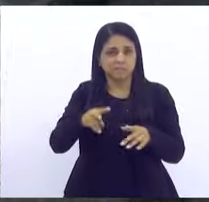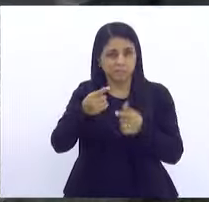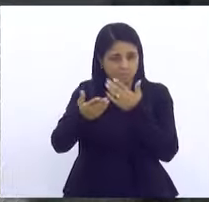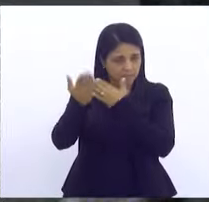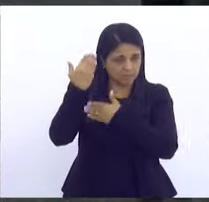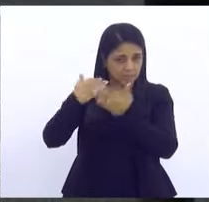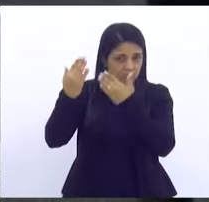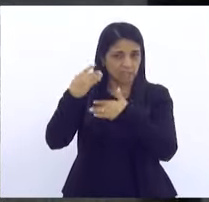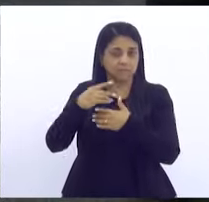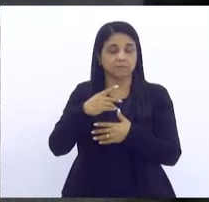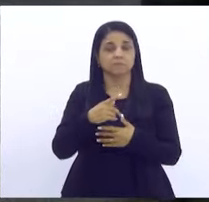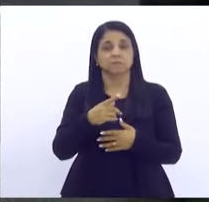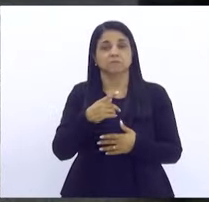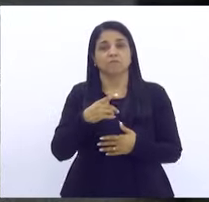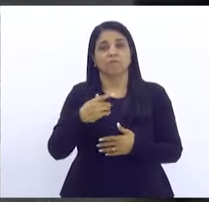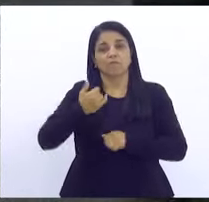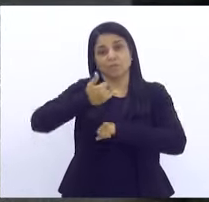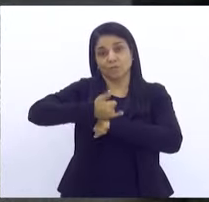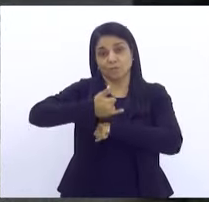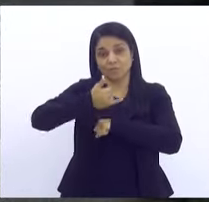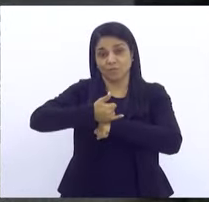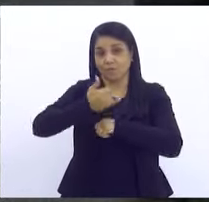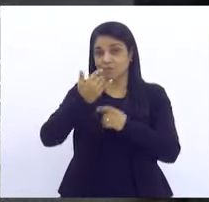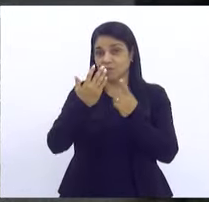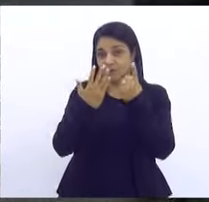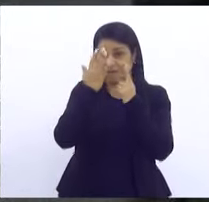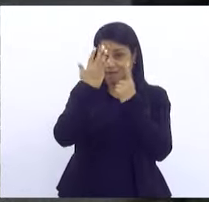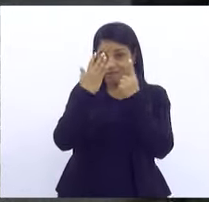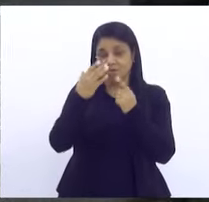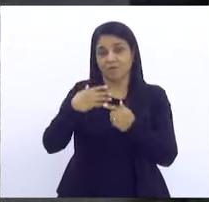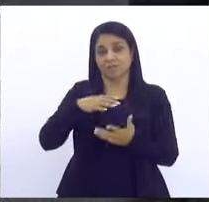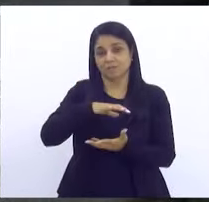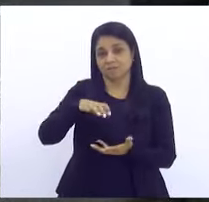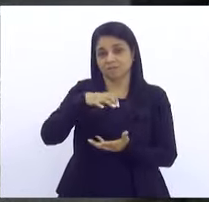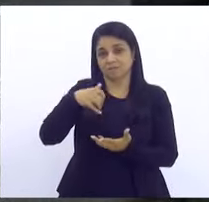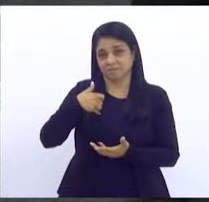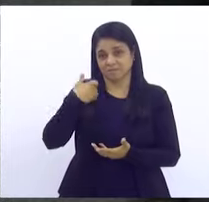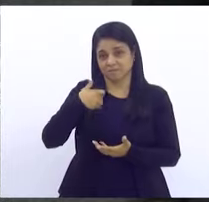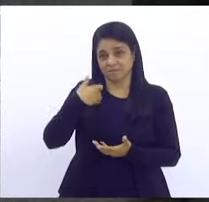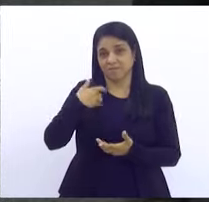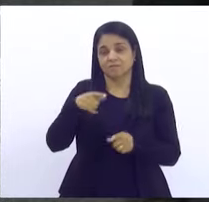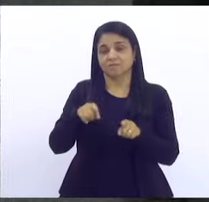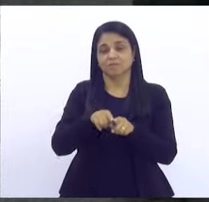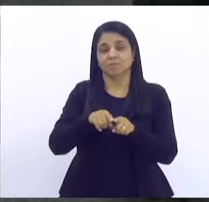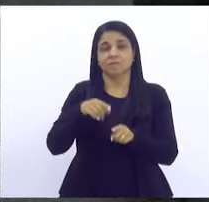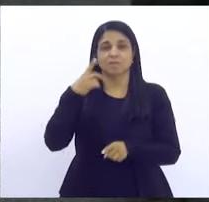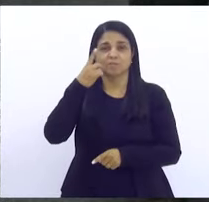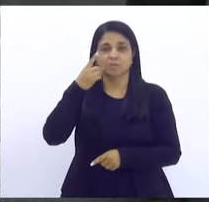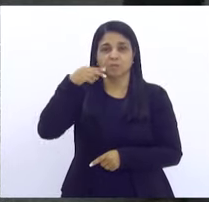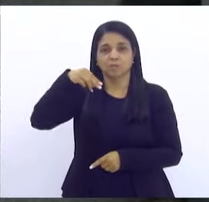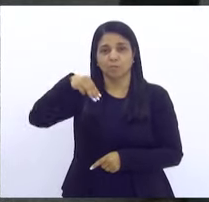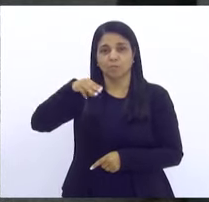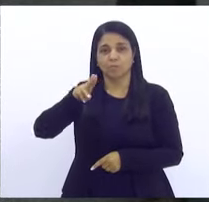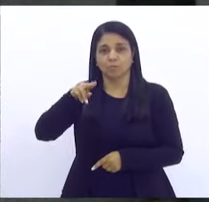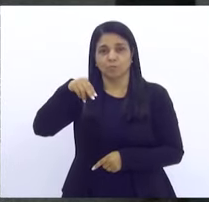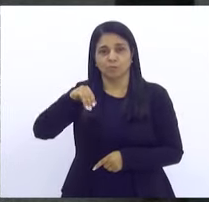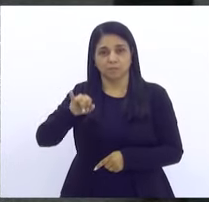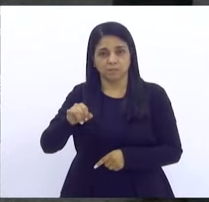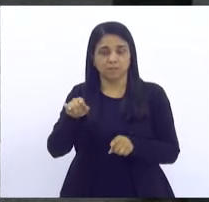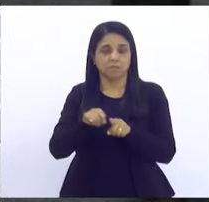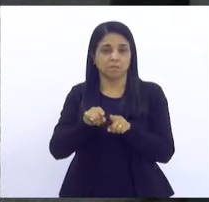de semana, Volta Redonda, tem um carnaval lindo da terceira idade lá. Deputado Munir eventualmente poderia falar, tem